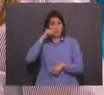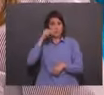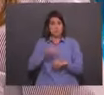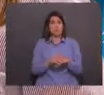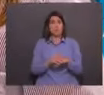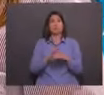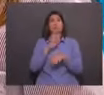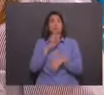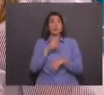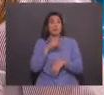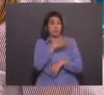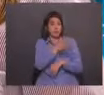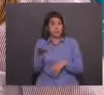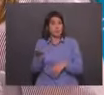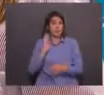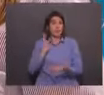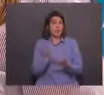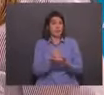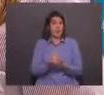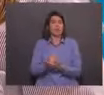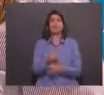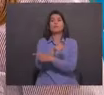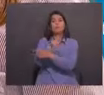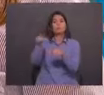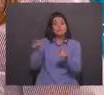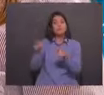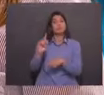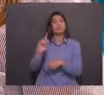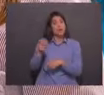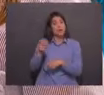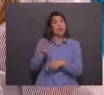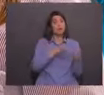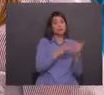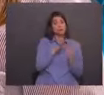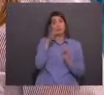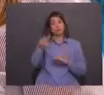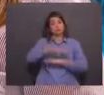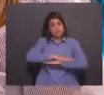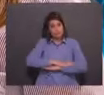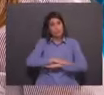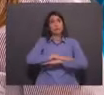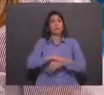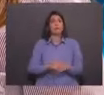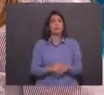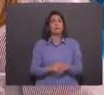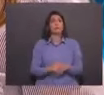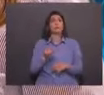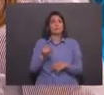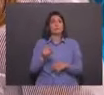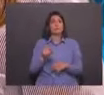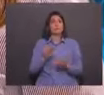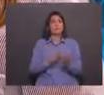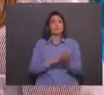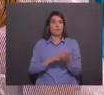dice a los sirvientes: haced lo que él os diga. Este fue el primero de los signos